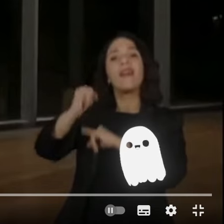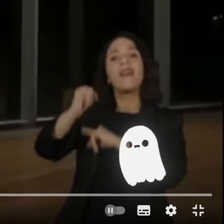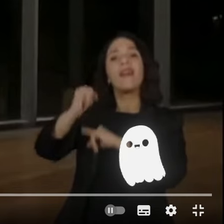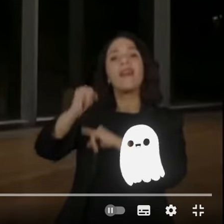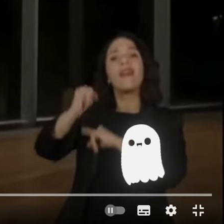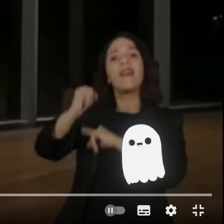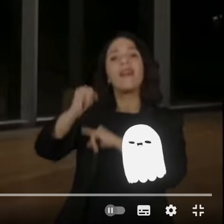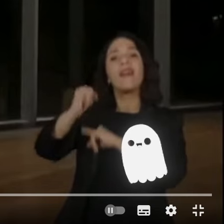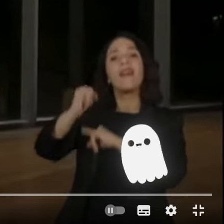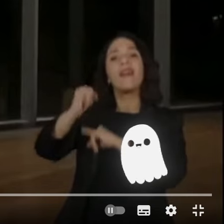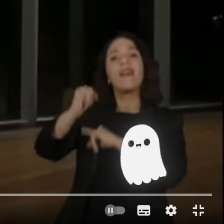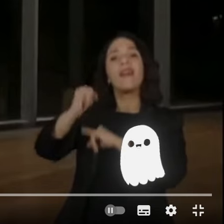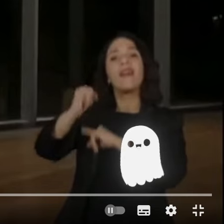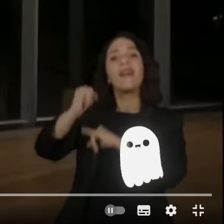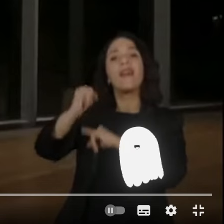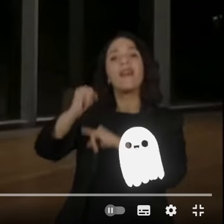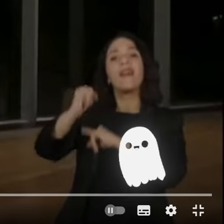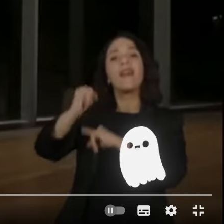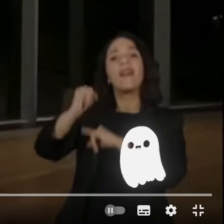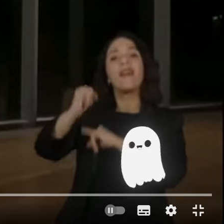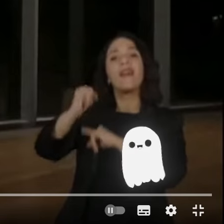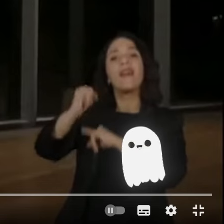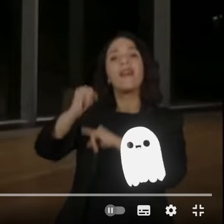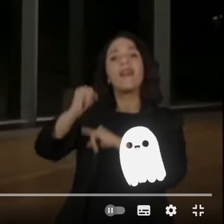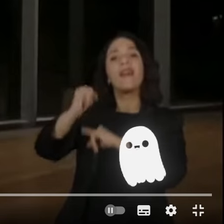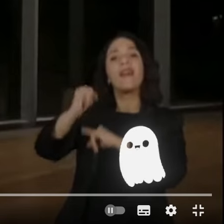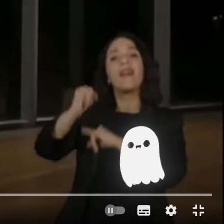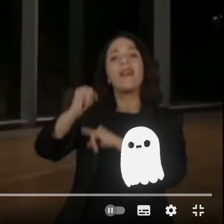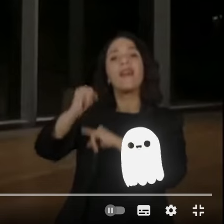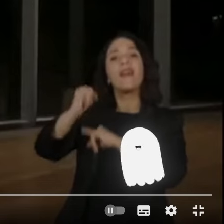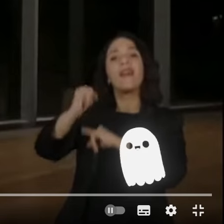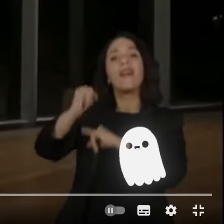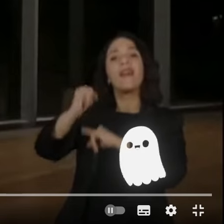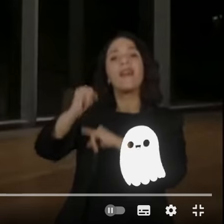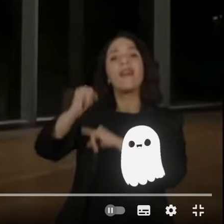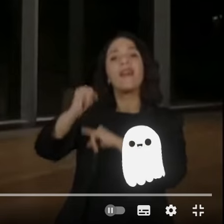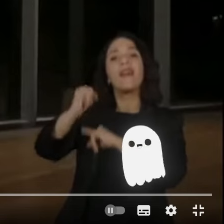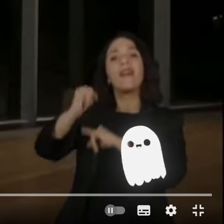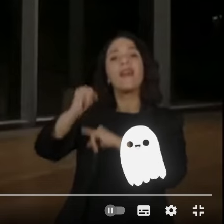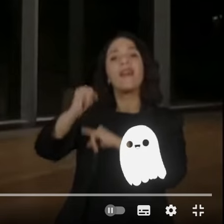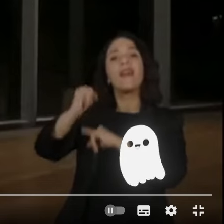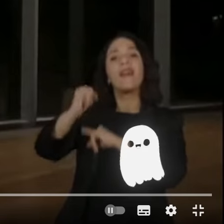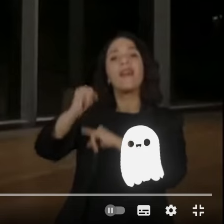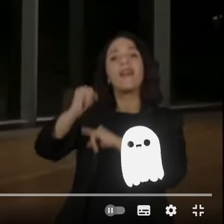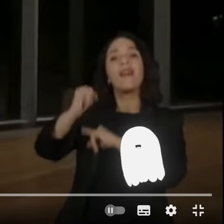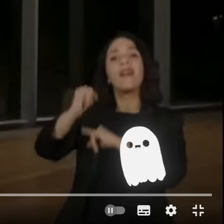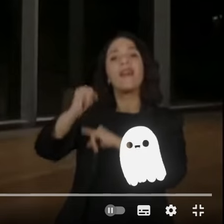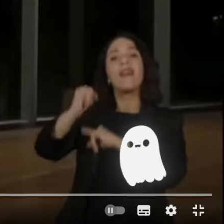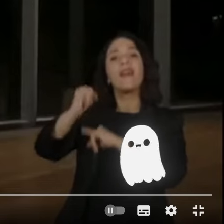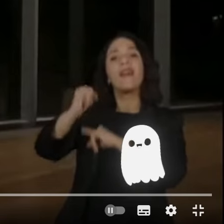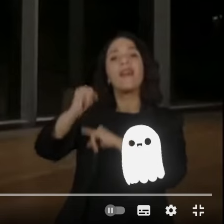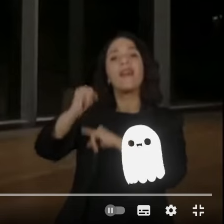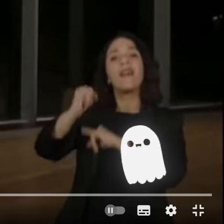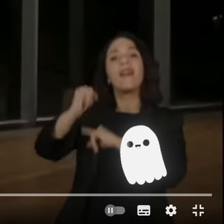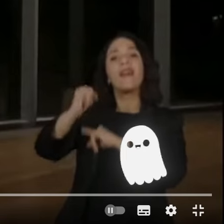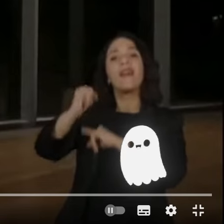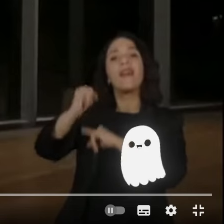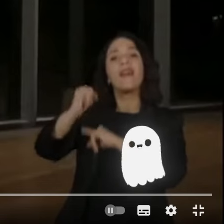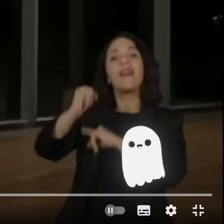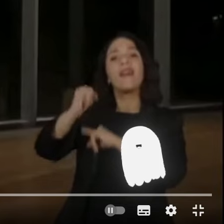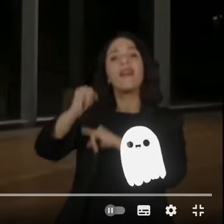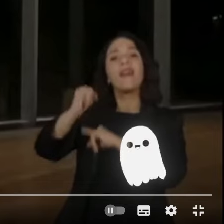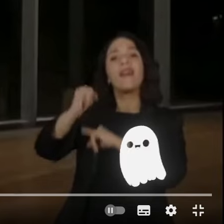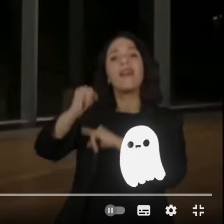E aí um menino que sentava lá no fundo, eu sentava tipo umas 3 meses antes dele, assim, pegou e falou, tipo assim, ah, mas quem que vai? Aí o